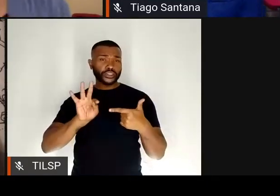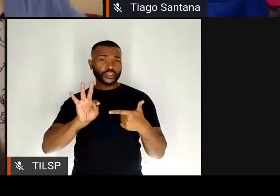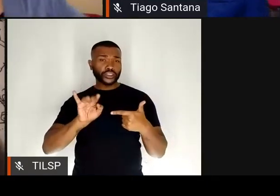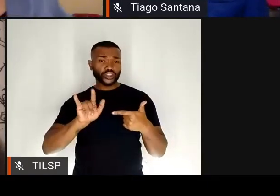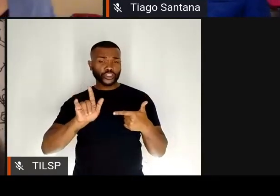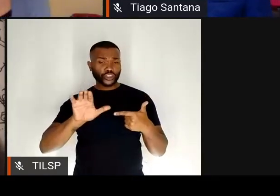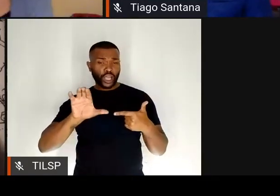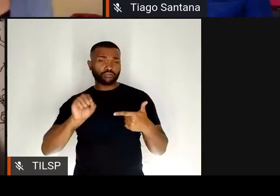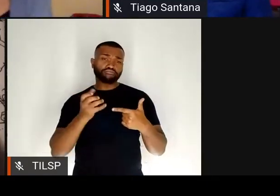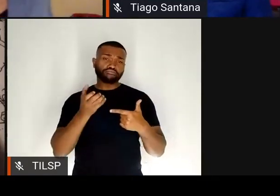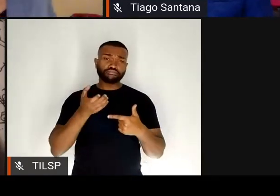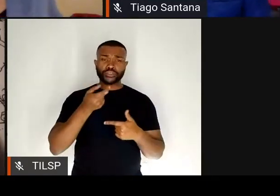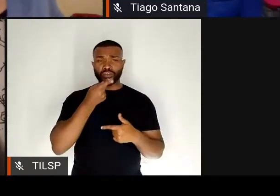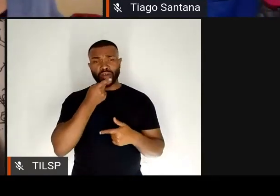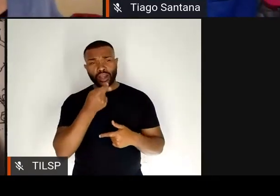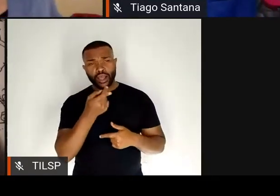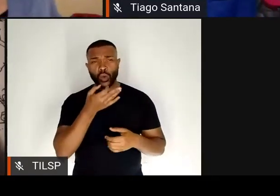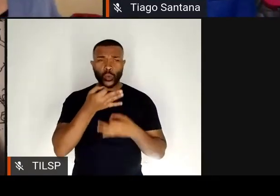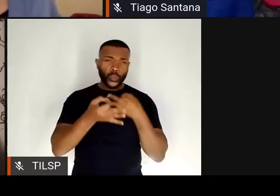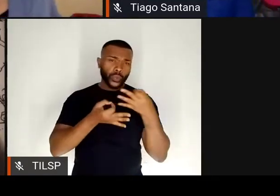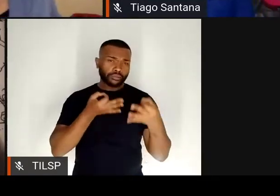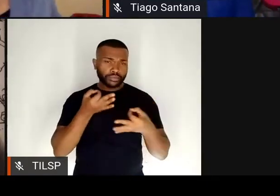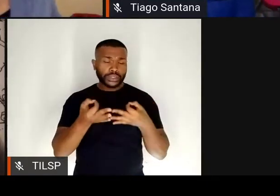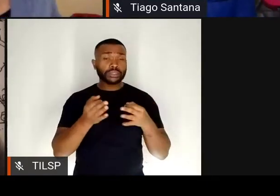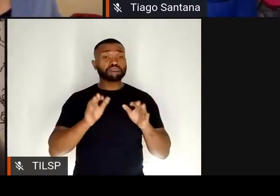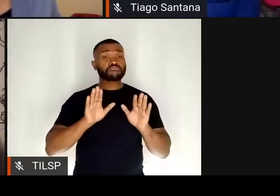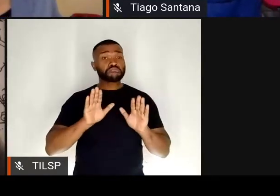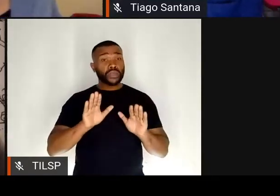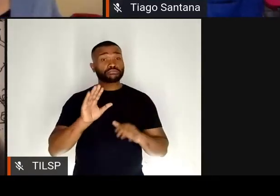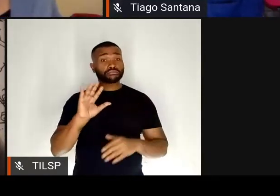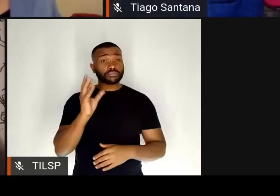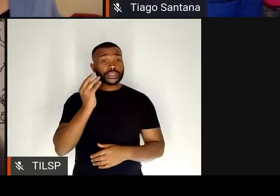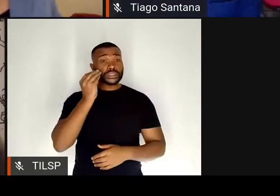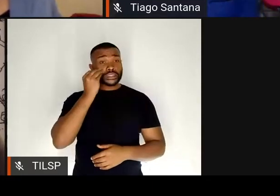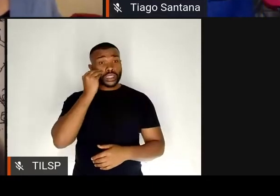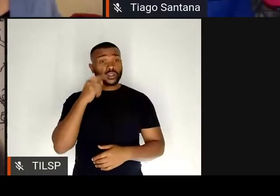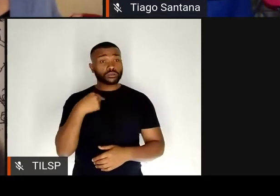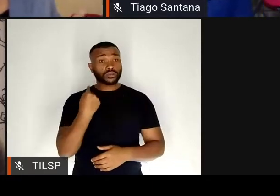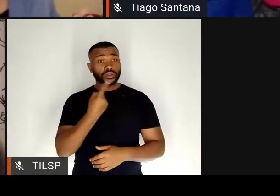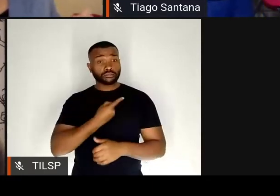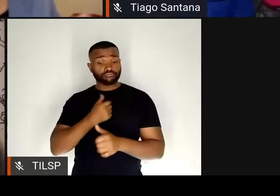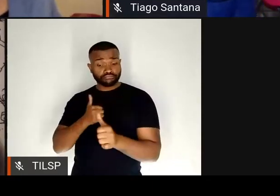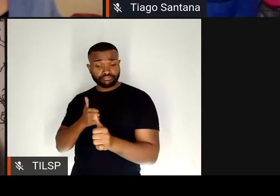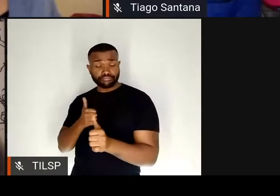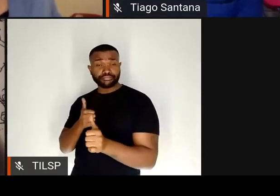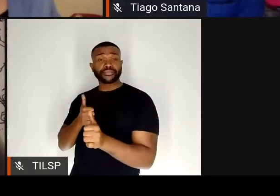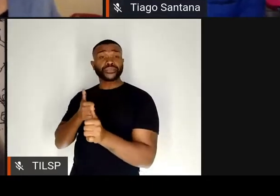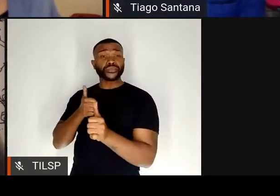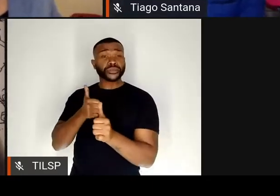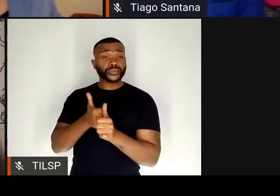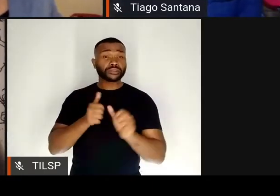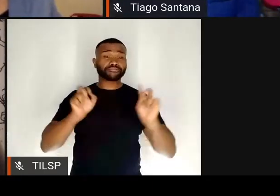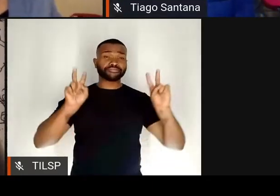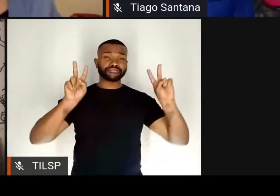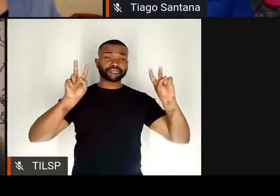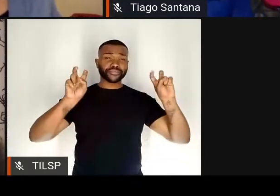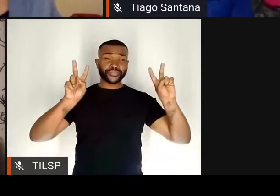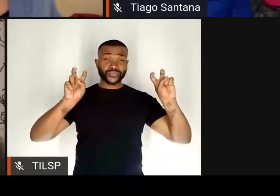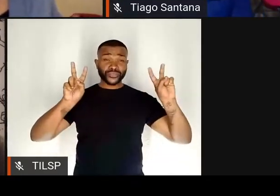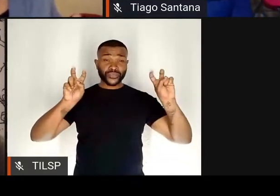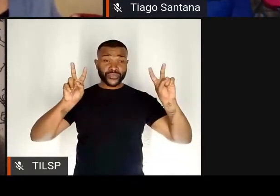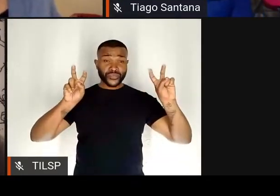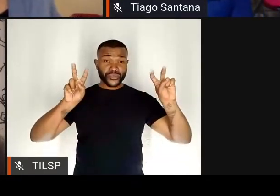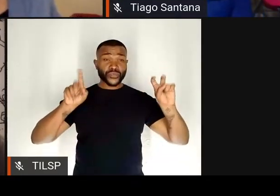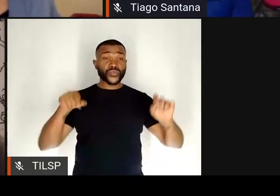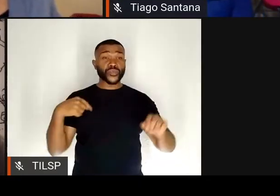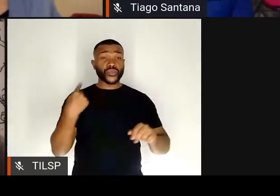comentar, mas eu acho que a gente deveria ir aproximando, né, talvez a partir dessa sua colocação, as questões que, né, nos trazem para o